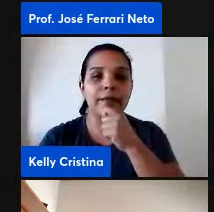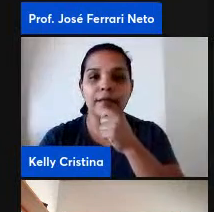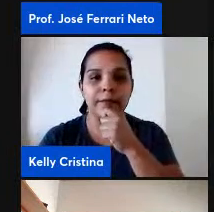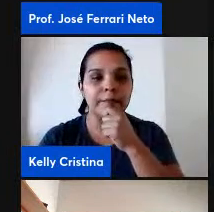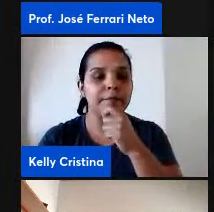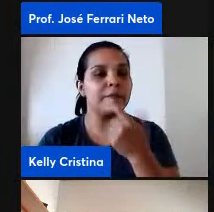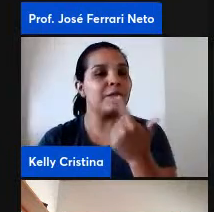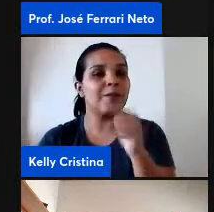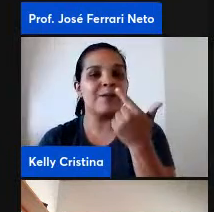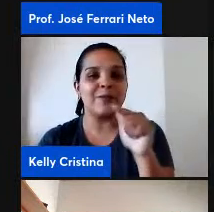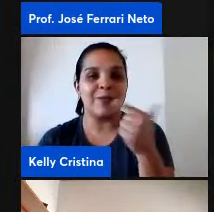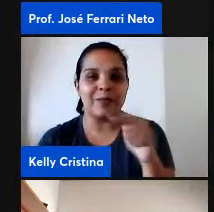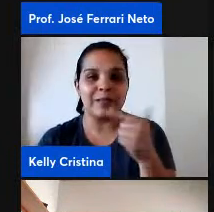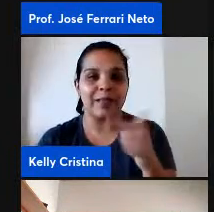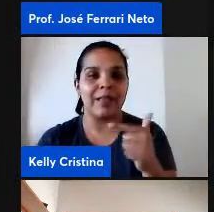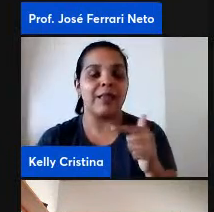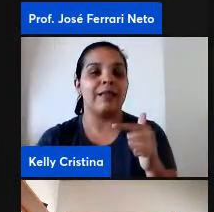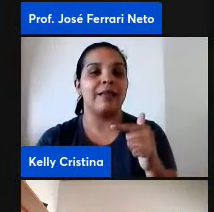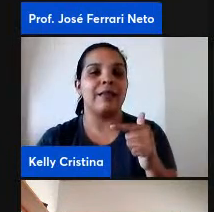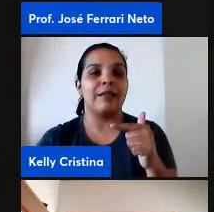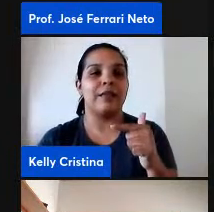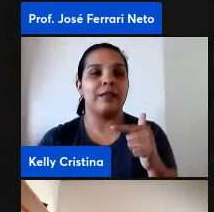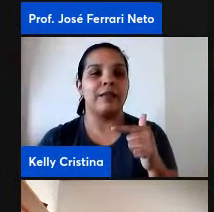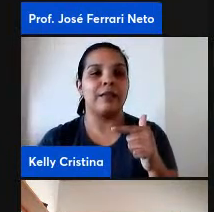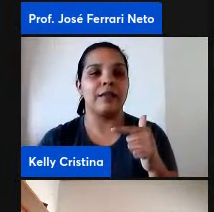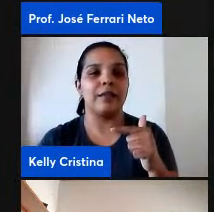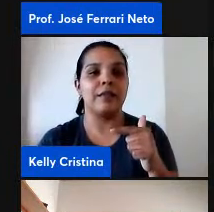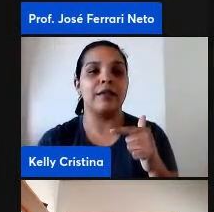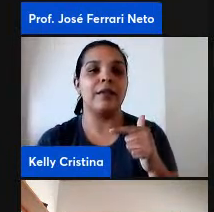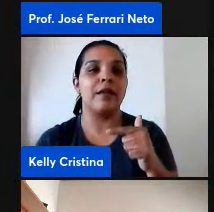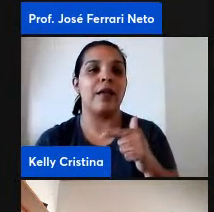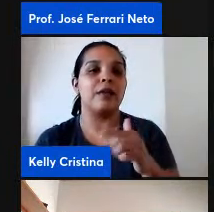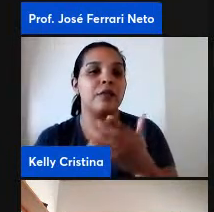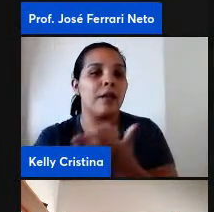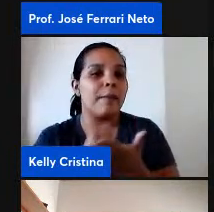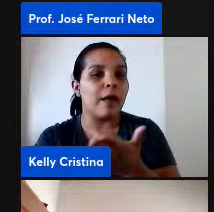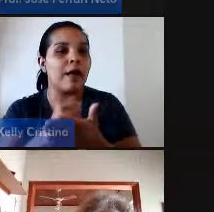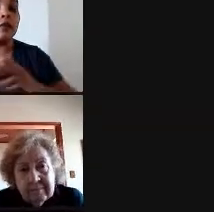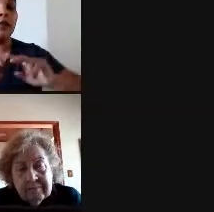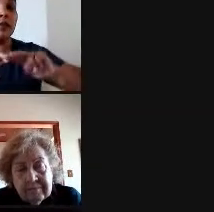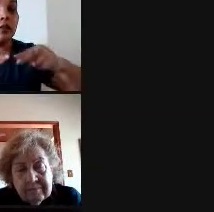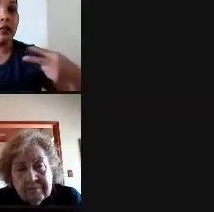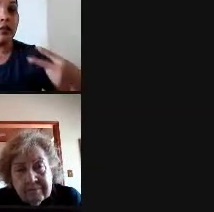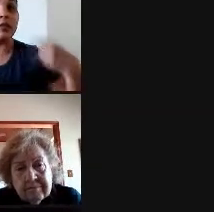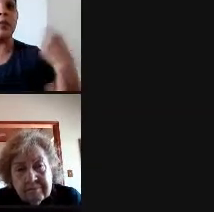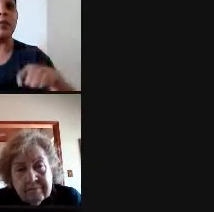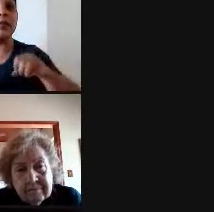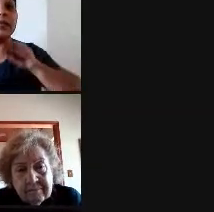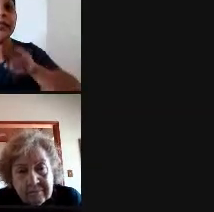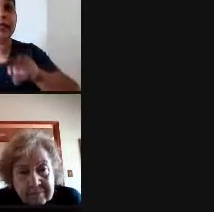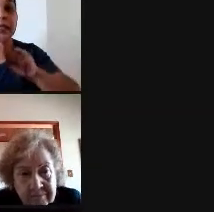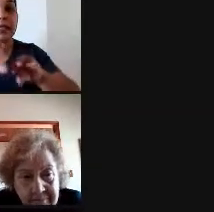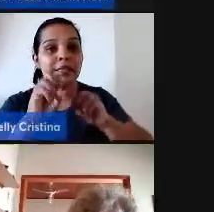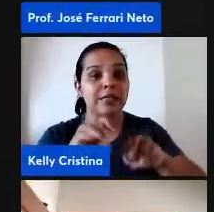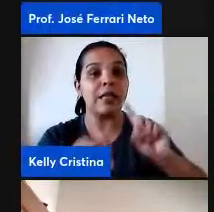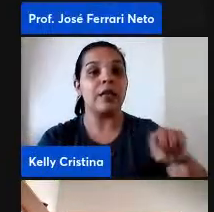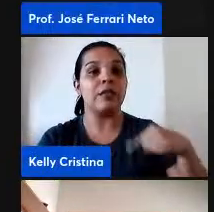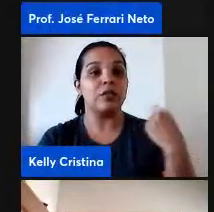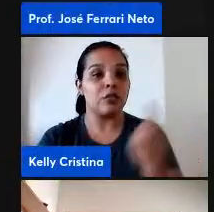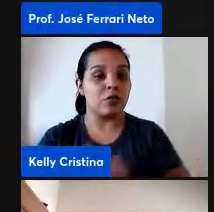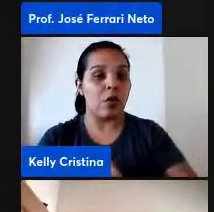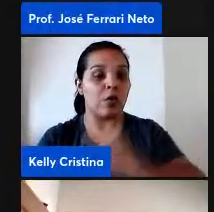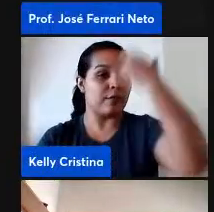ainda isso inscrito, né, na sua base genética. Então, é preciso ensinar. Mas nós, como seres